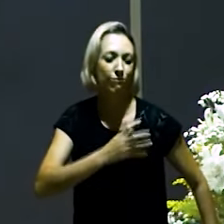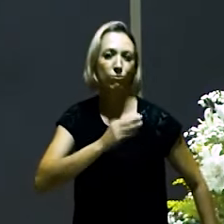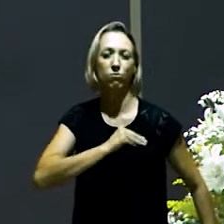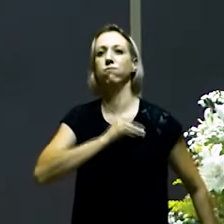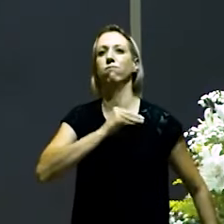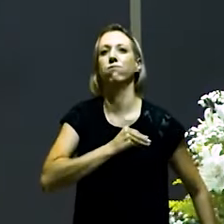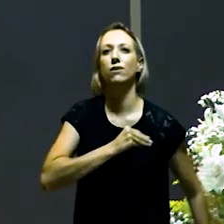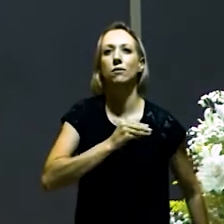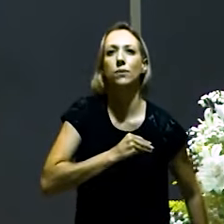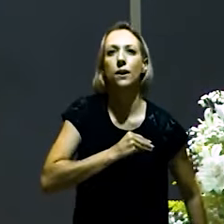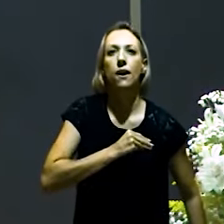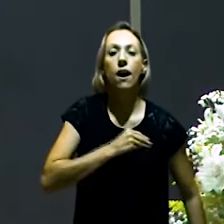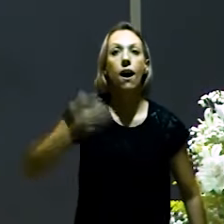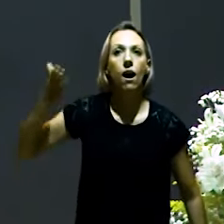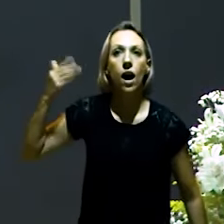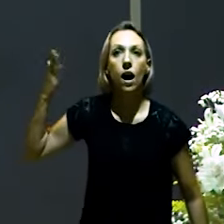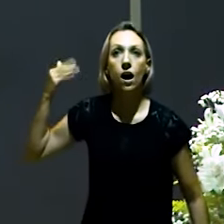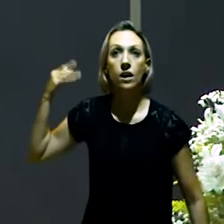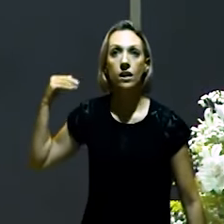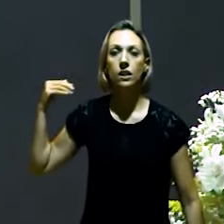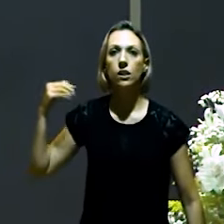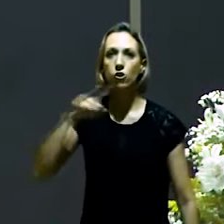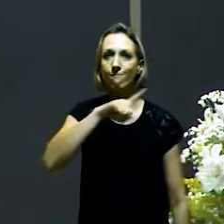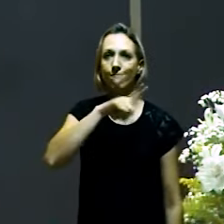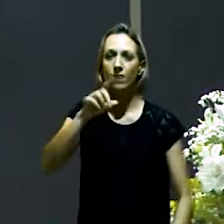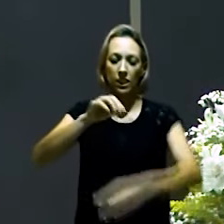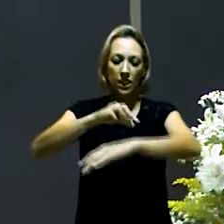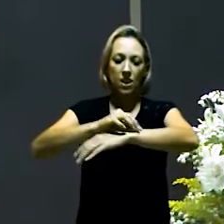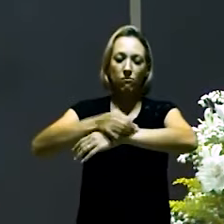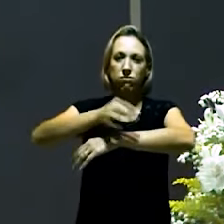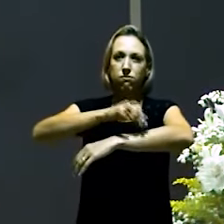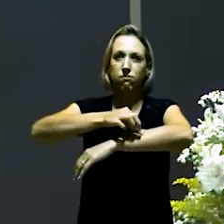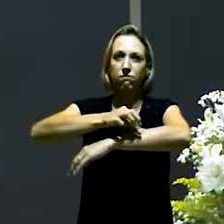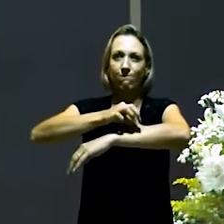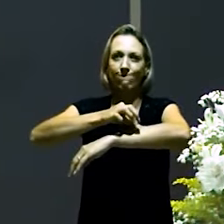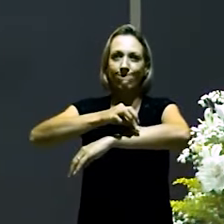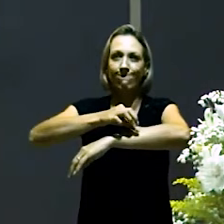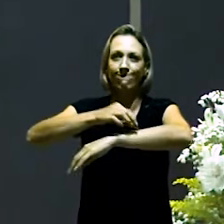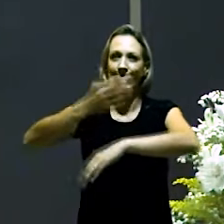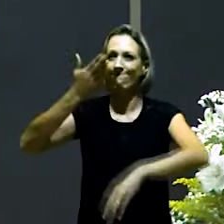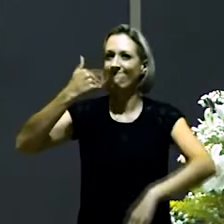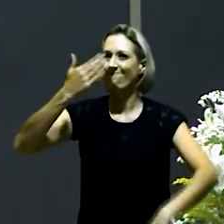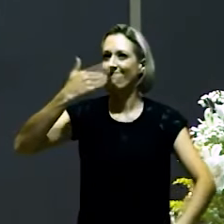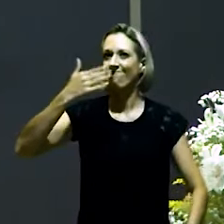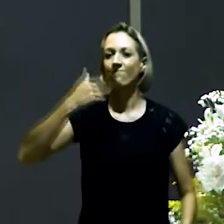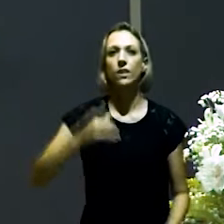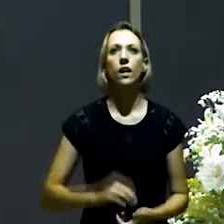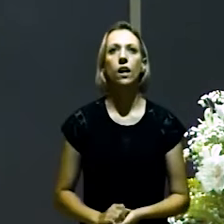franqueza: antes você estava apodrecido nos seus crimes contra Deus, sem nenhuma